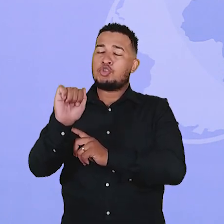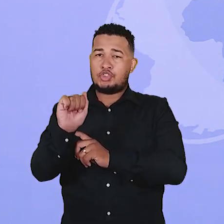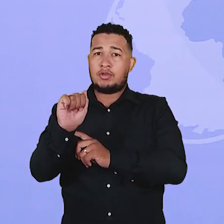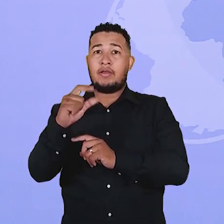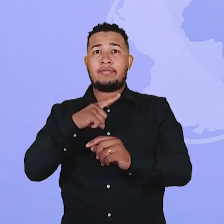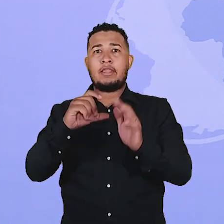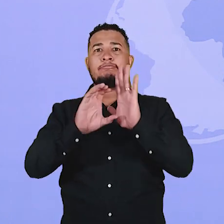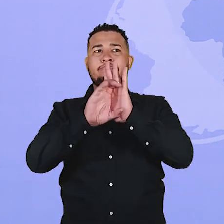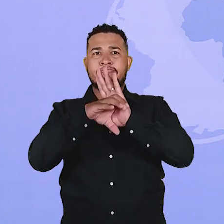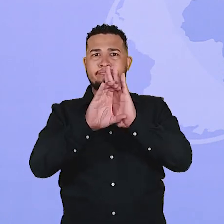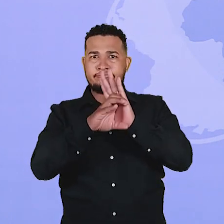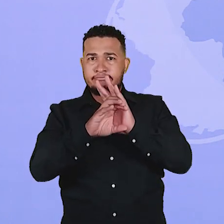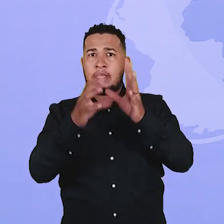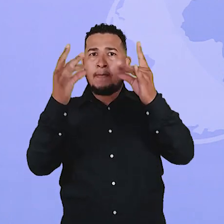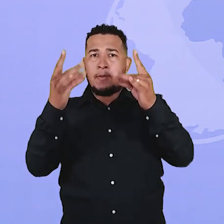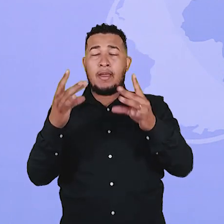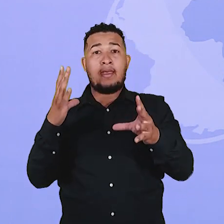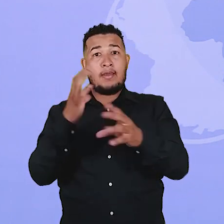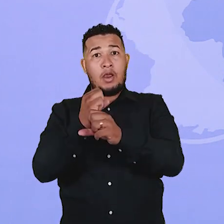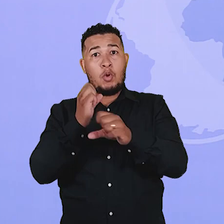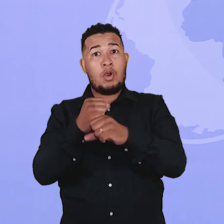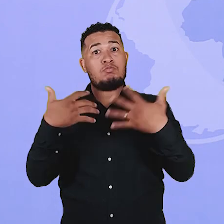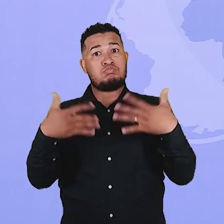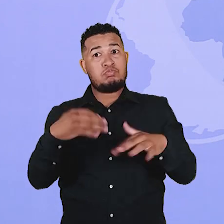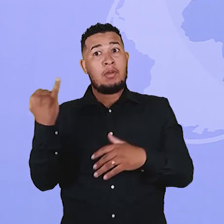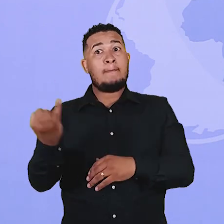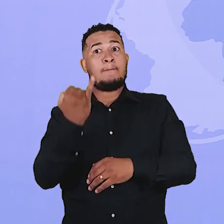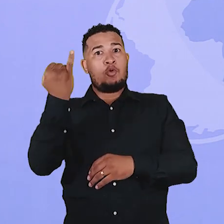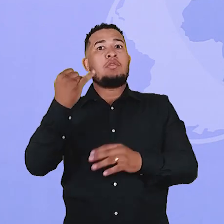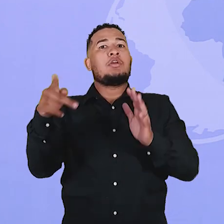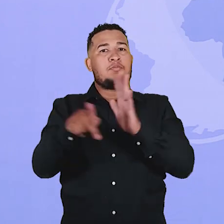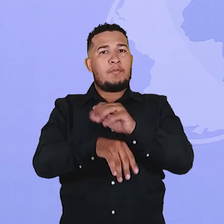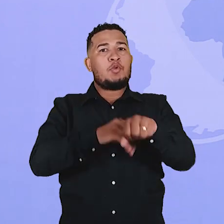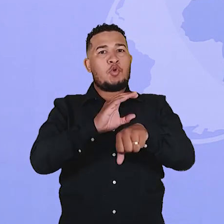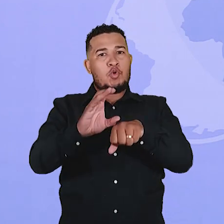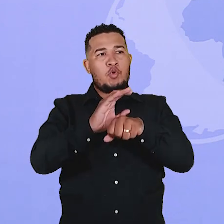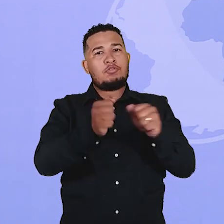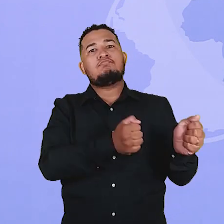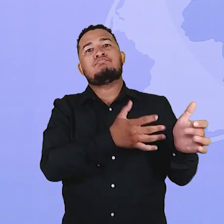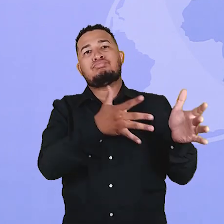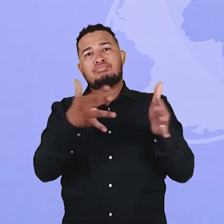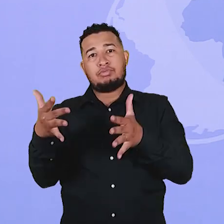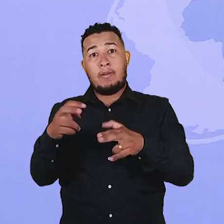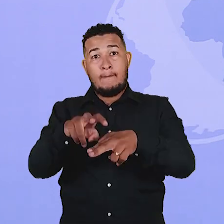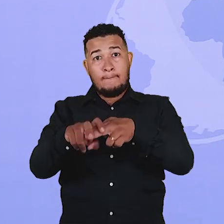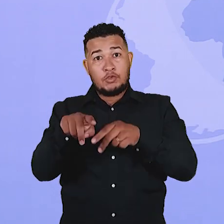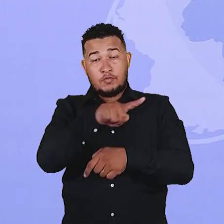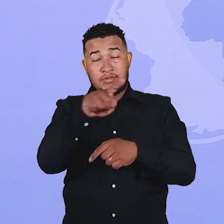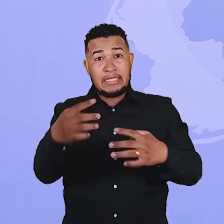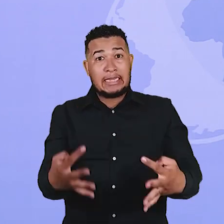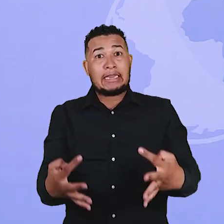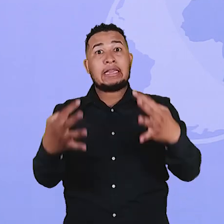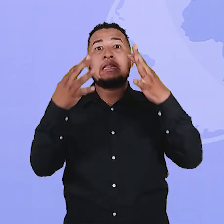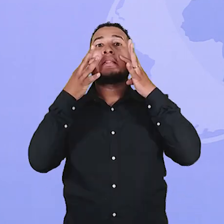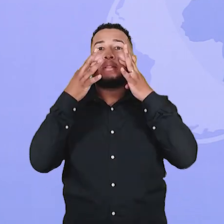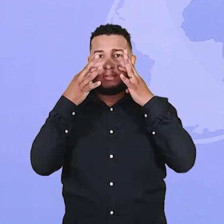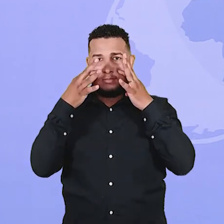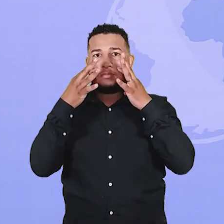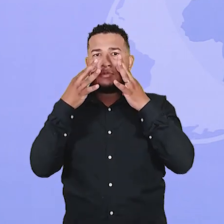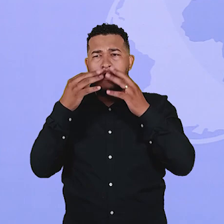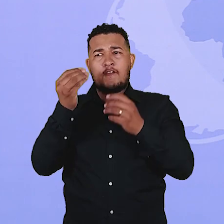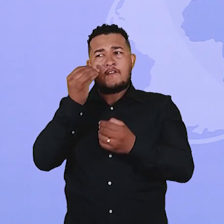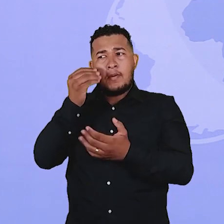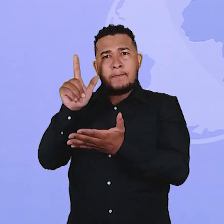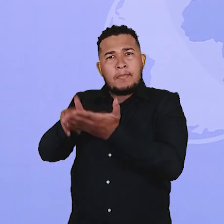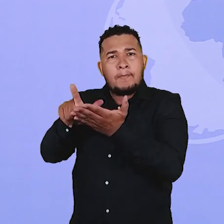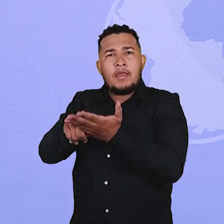vários tópicos que serão muito importantes ao longo do nosso curso. Então peço para que vocês prestem bastante atenção, pega